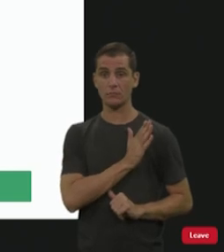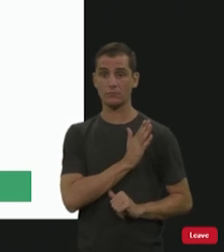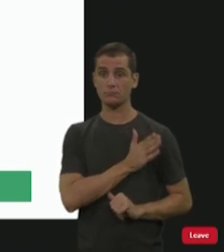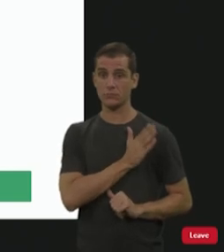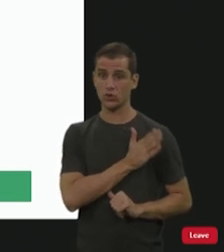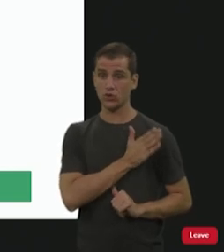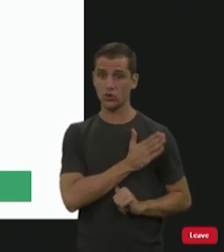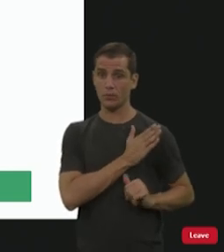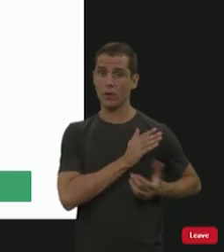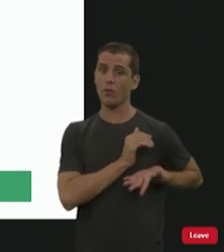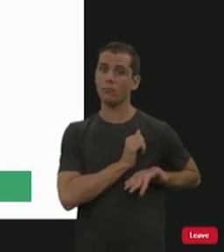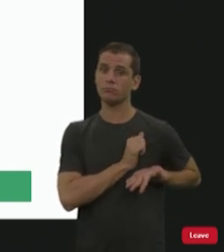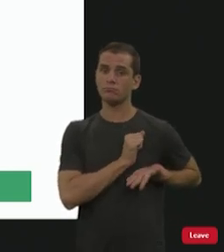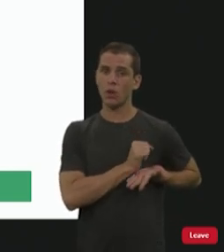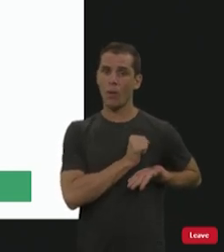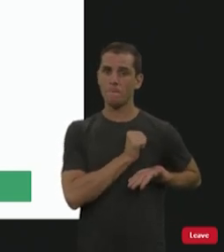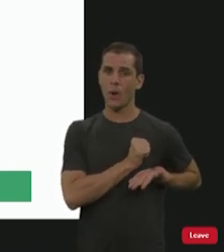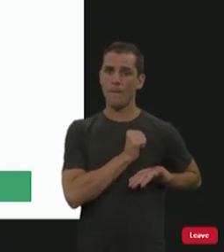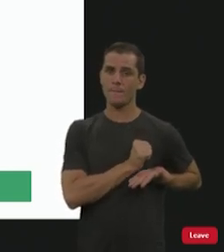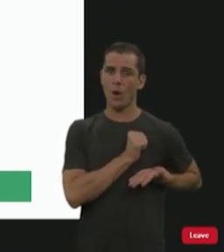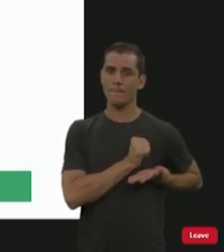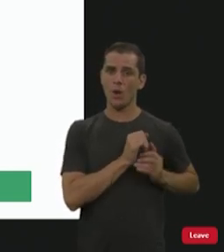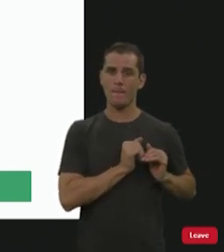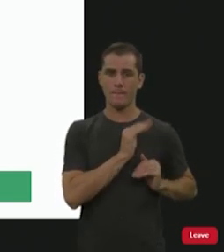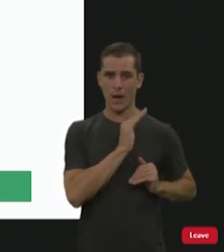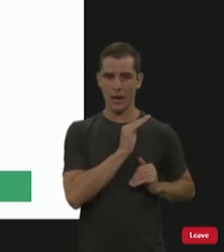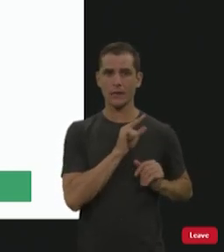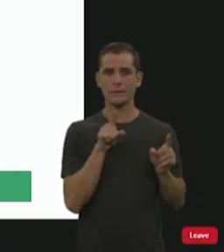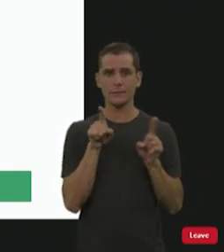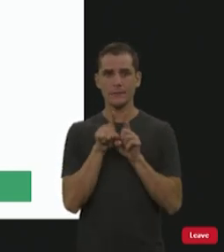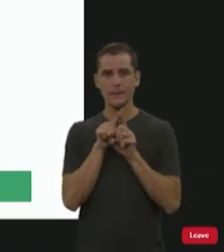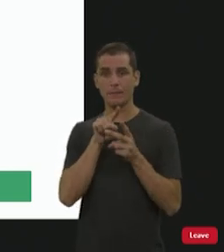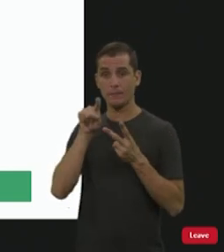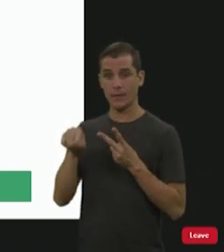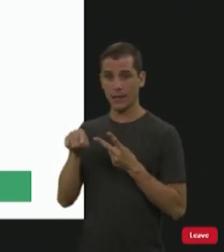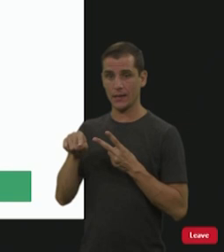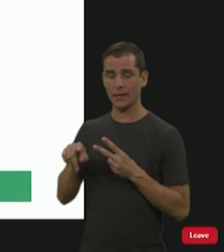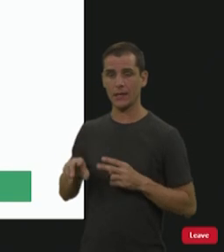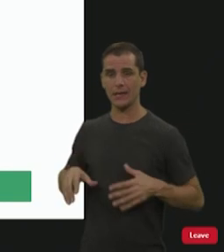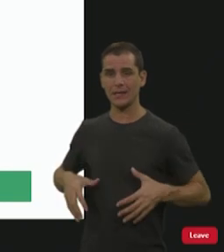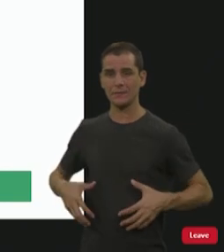arritmias cardíacas, insuficiência renal, císticos,